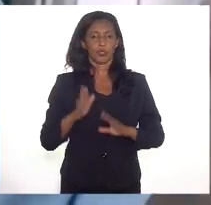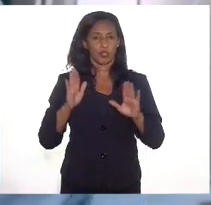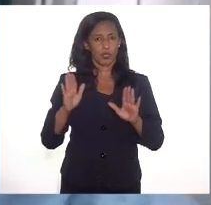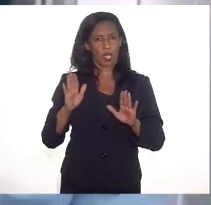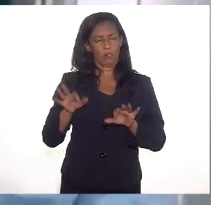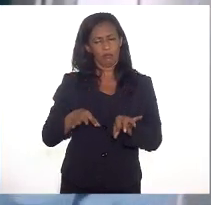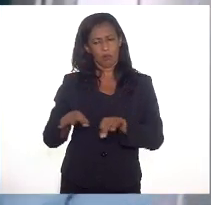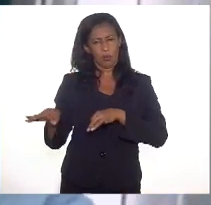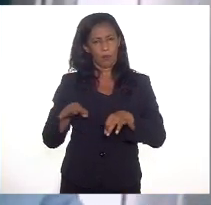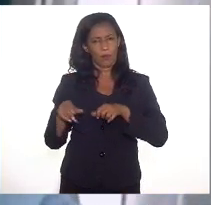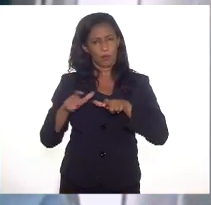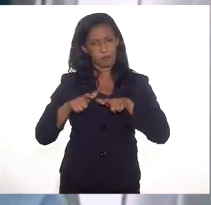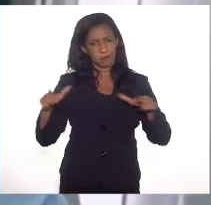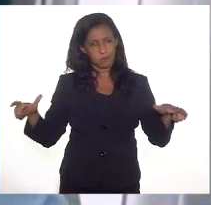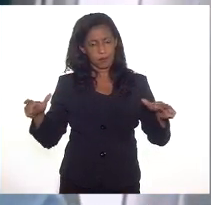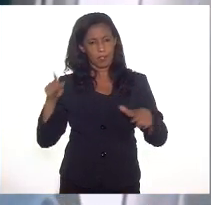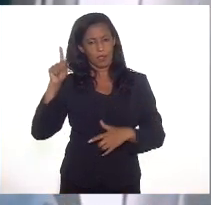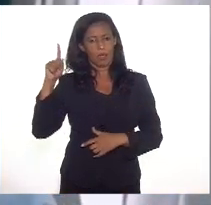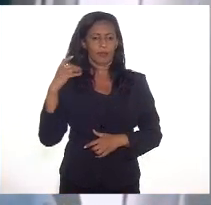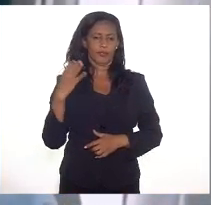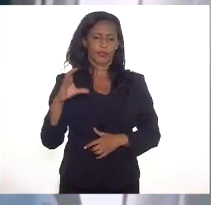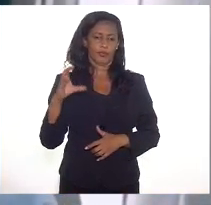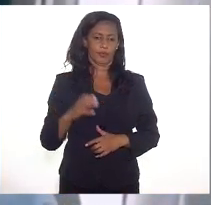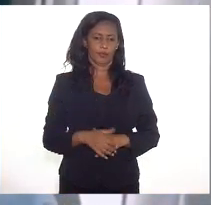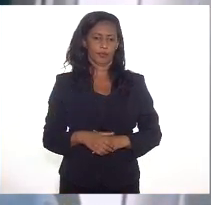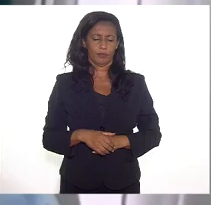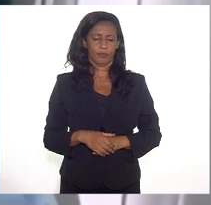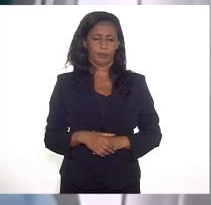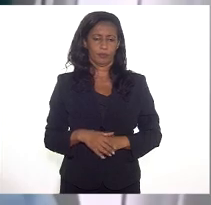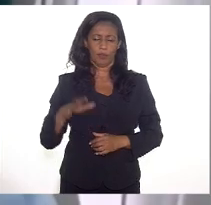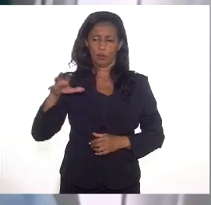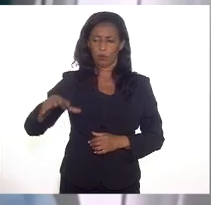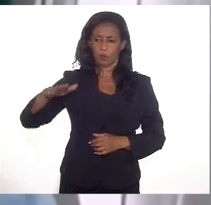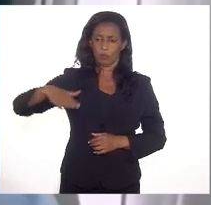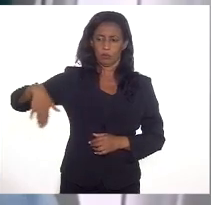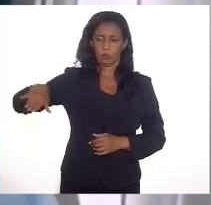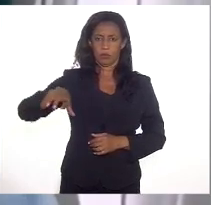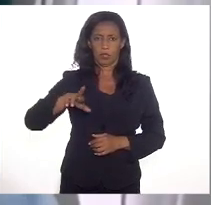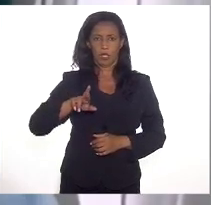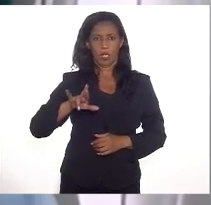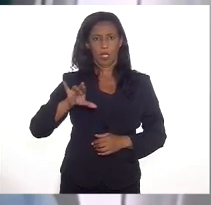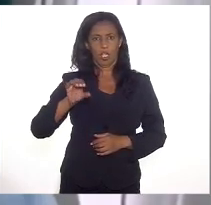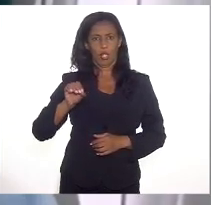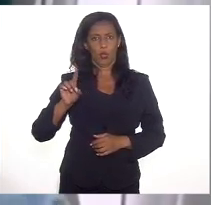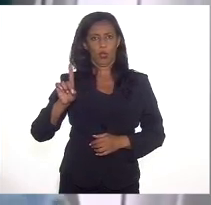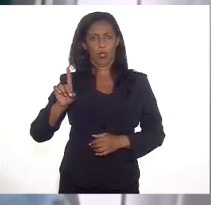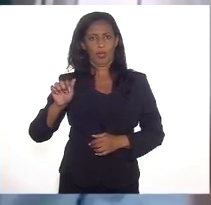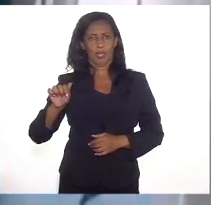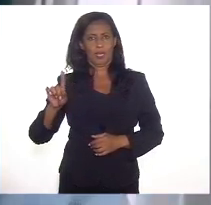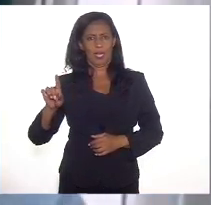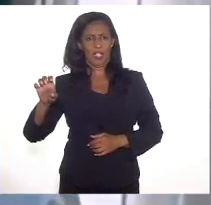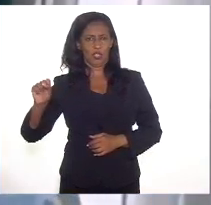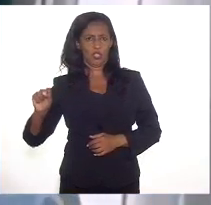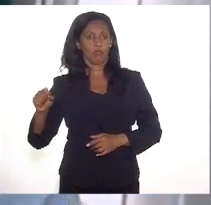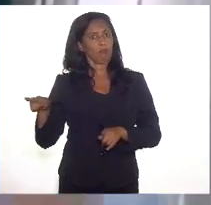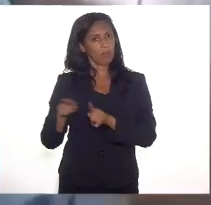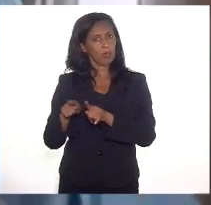projeto de expansão da Rede Municipal de Educação de Niterói, numa região, numa localidade conhecida como Riodades, ali no